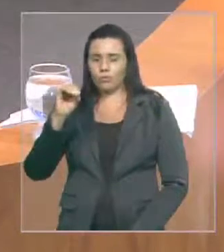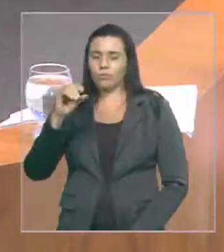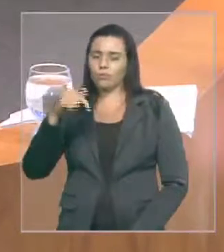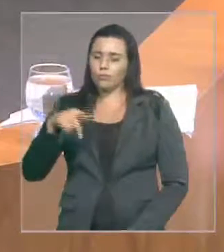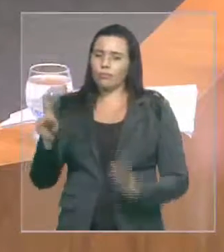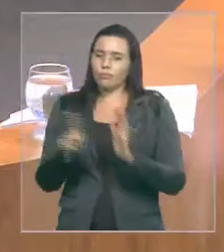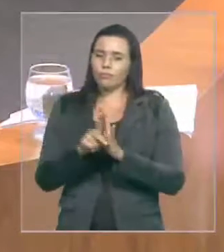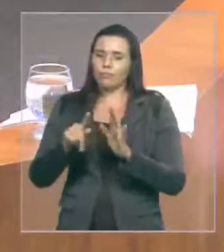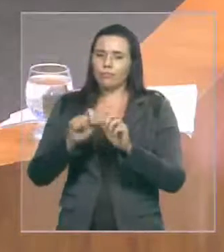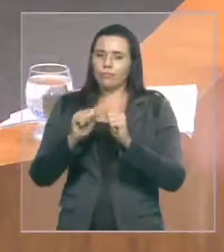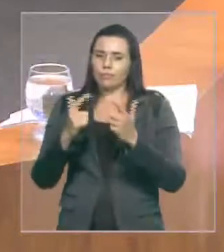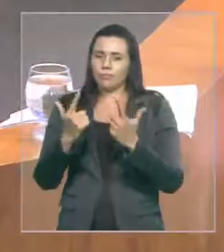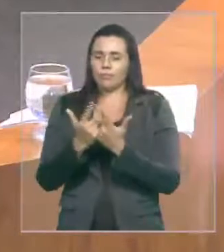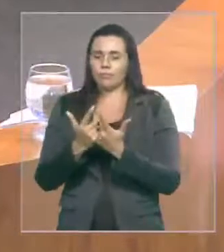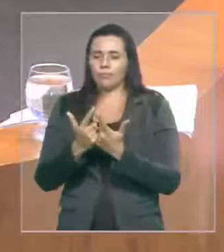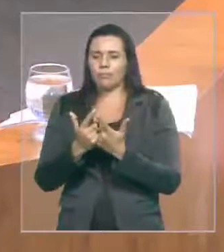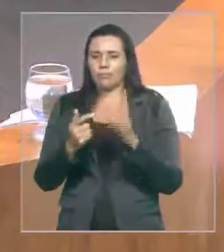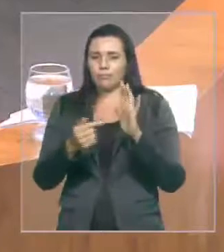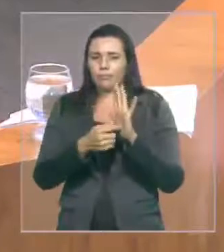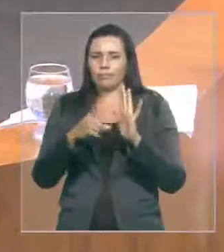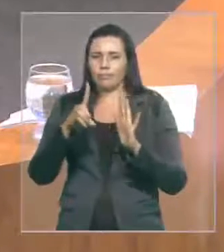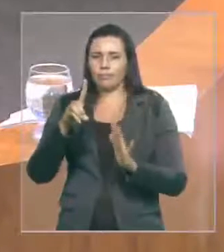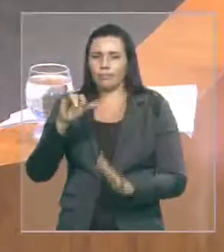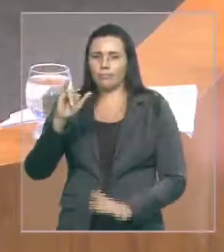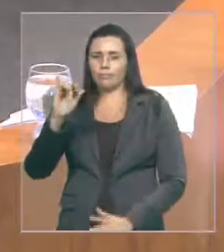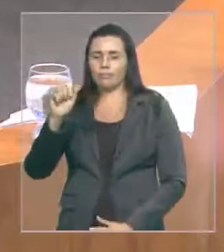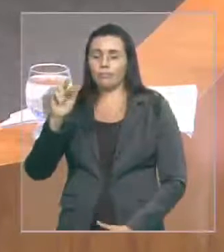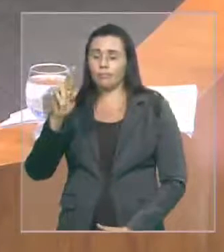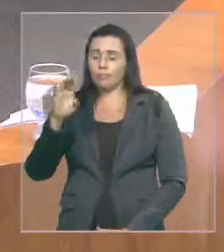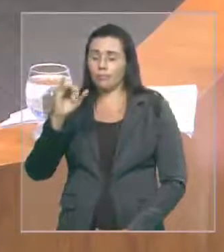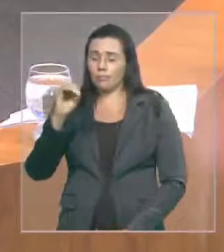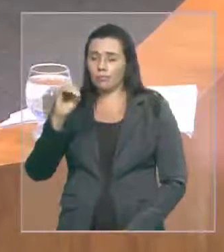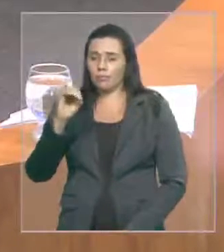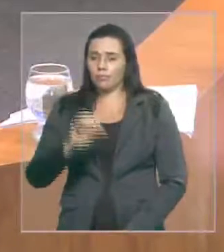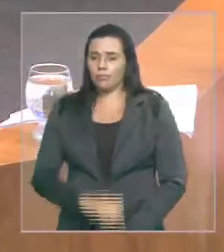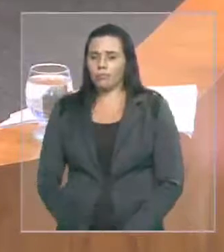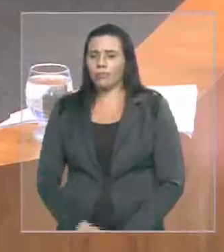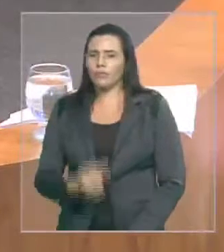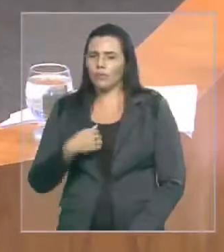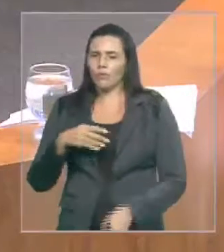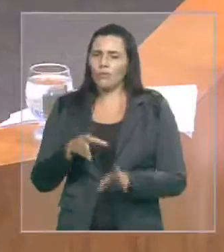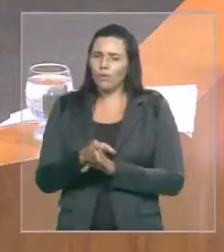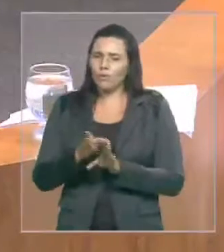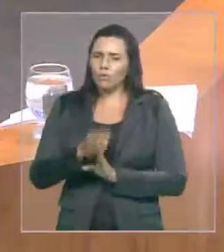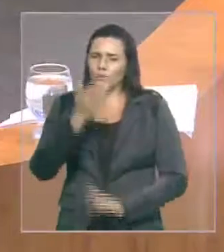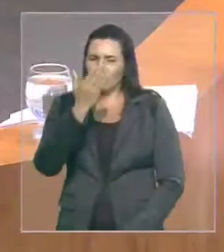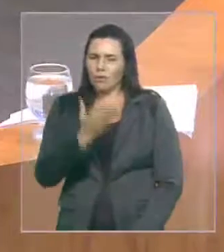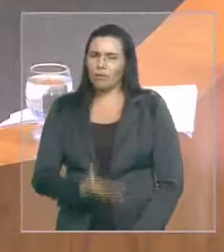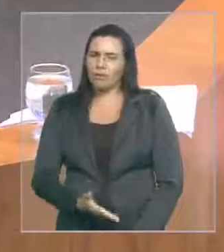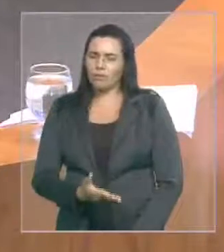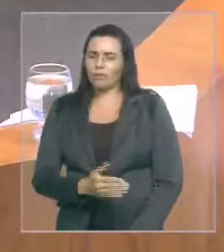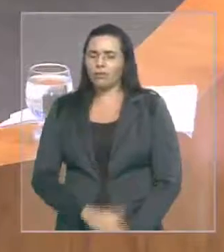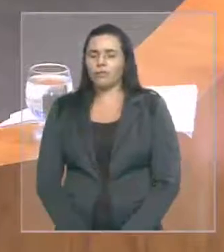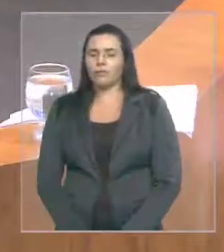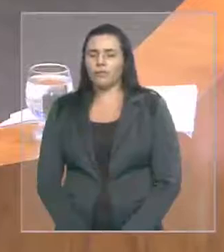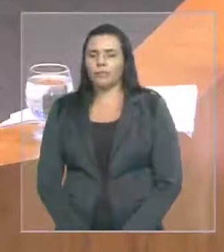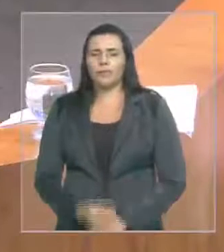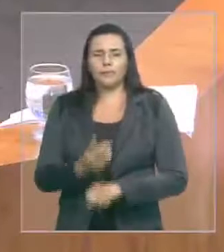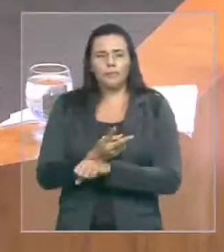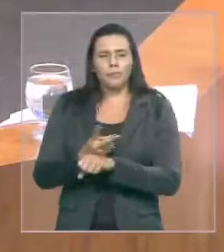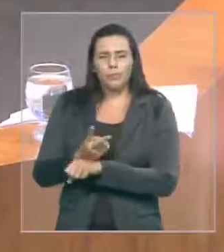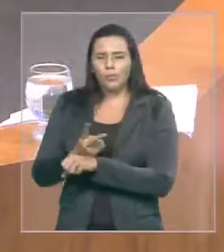Quando eu aconselhei Vossa Excelência a procurar um ramo da medicina,